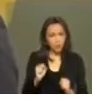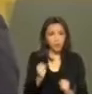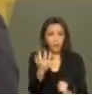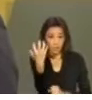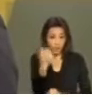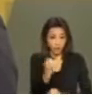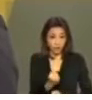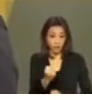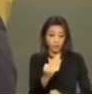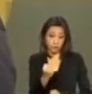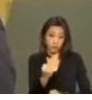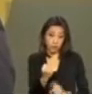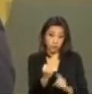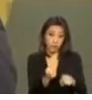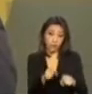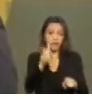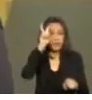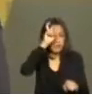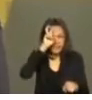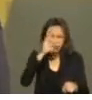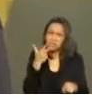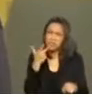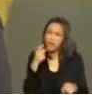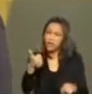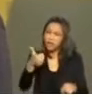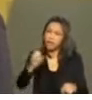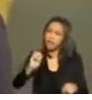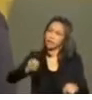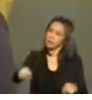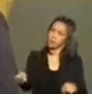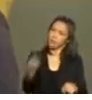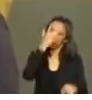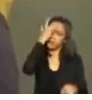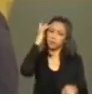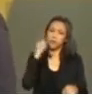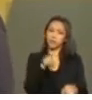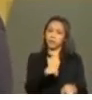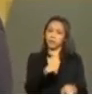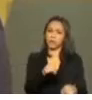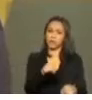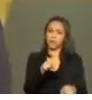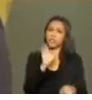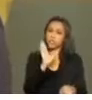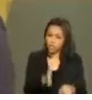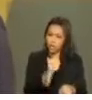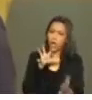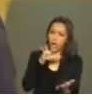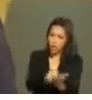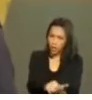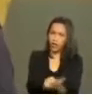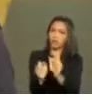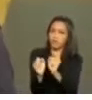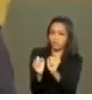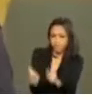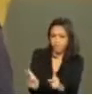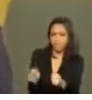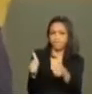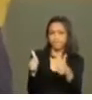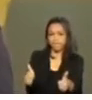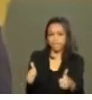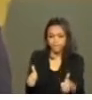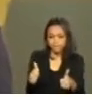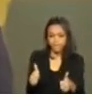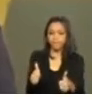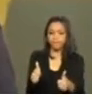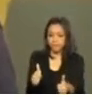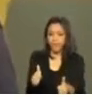Os senhores falaram em 10 milhões de pessoas. Esses são os beneficiários que já foram identificados até agora, o universo